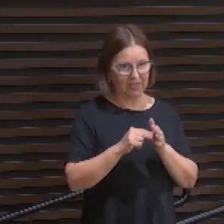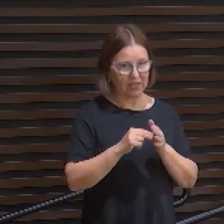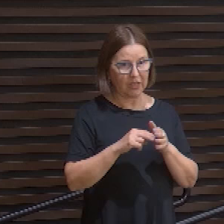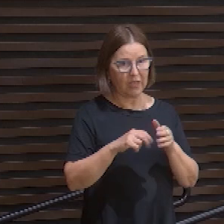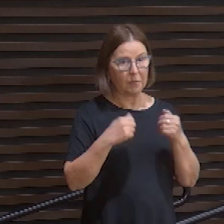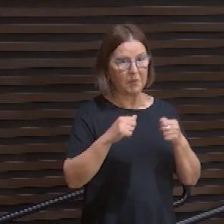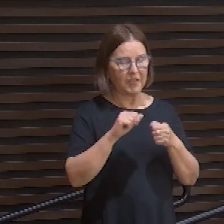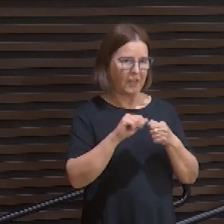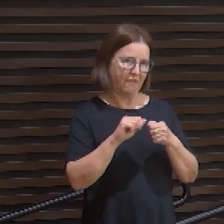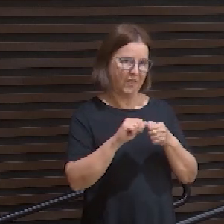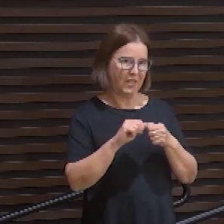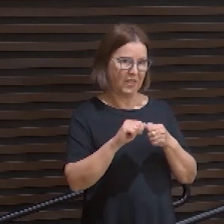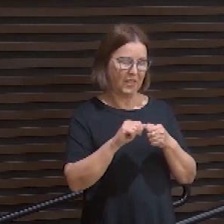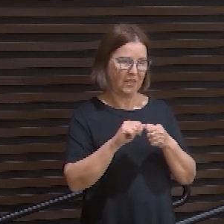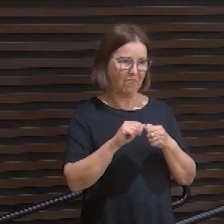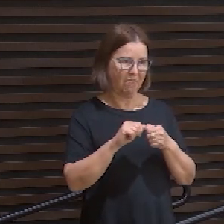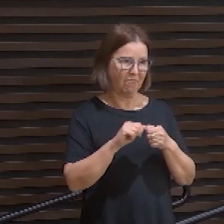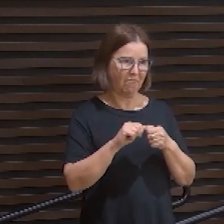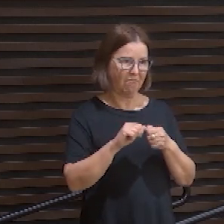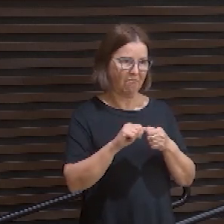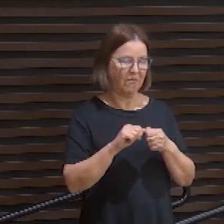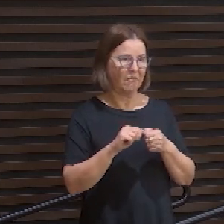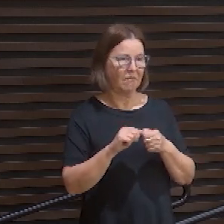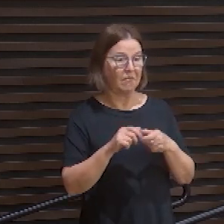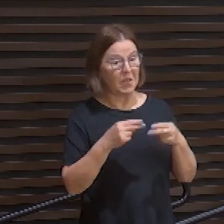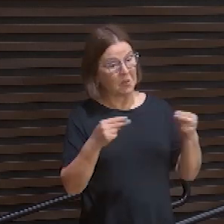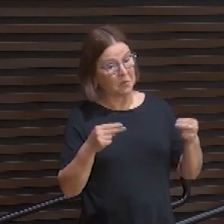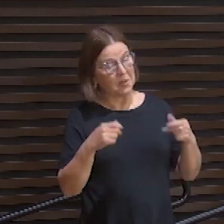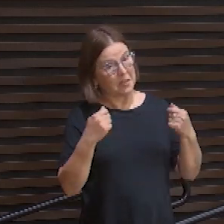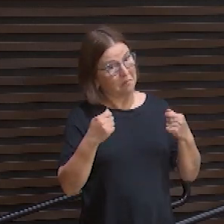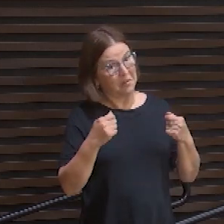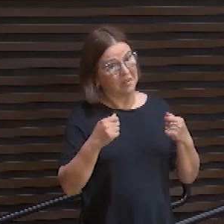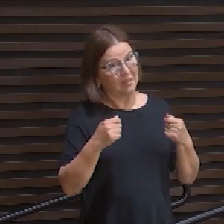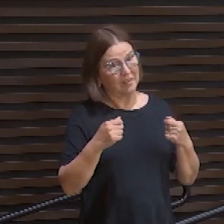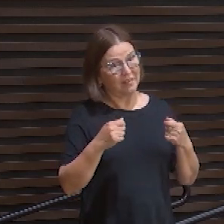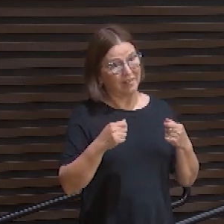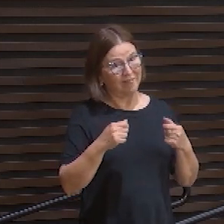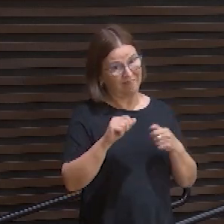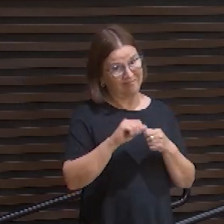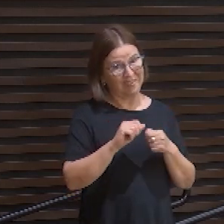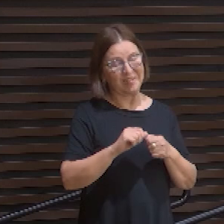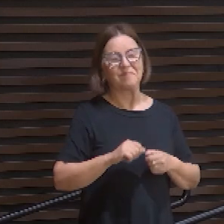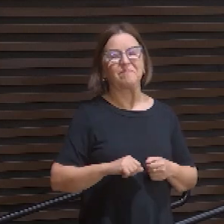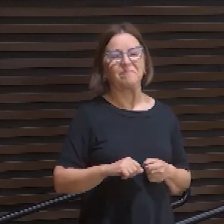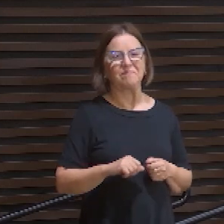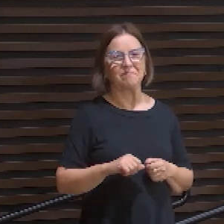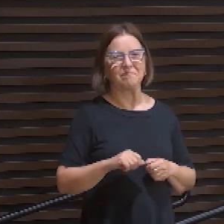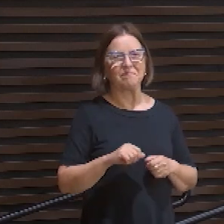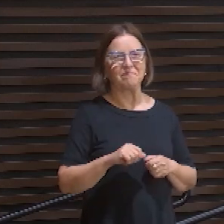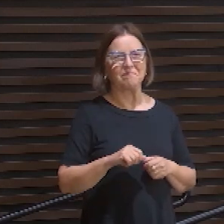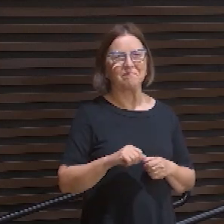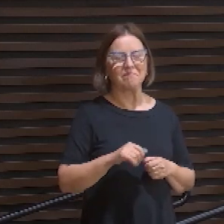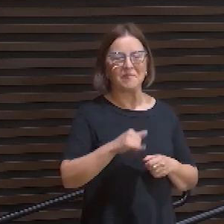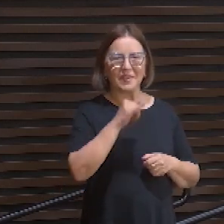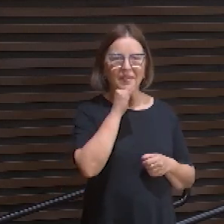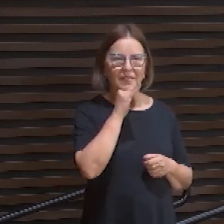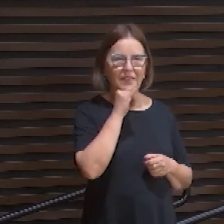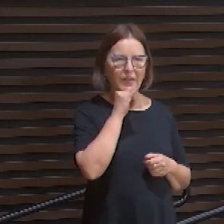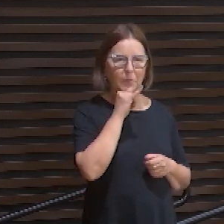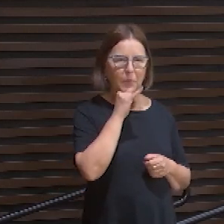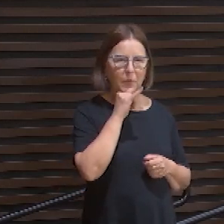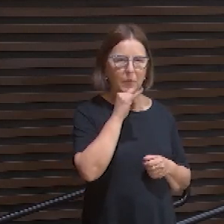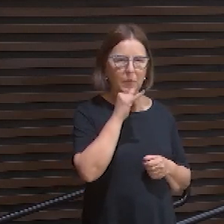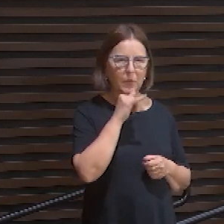Às vezes um antibiótico, ele é eficiente, mas não